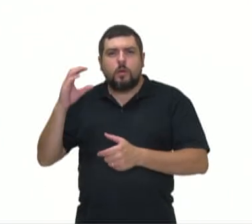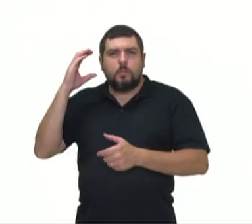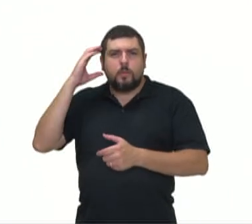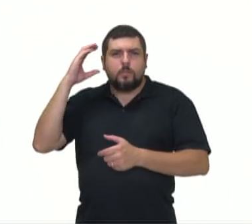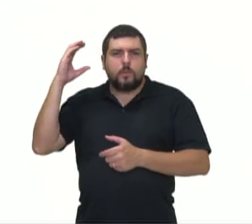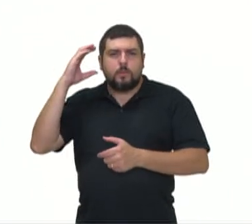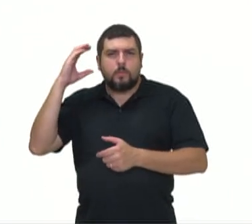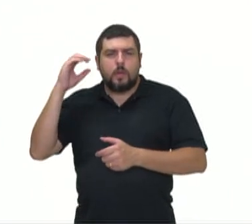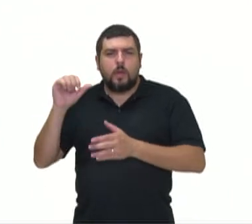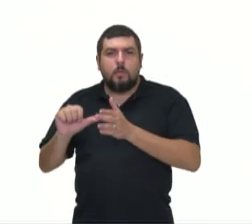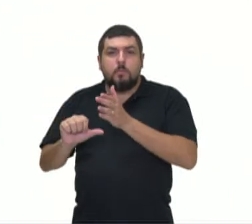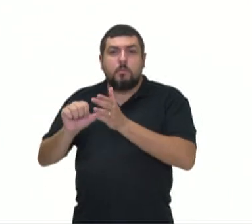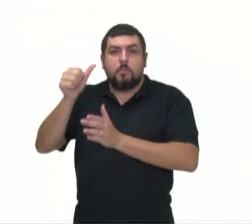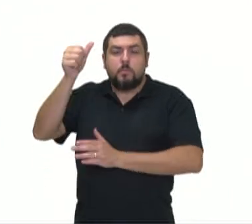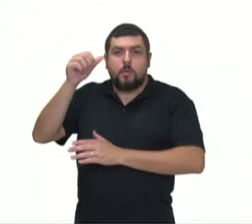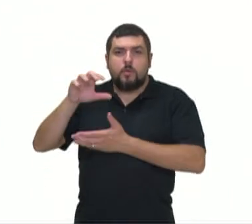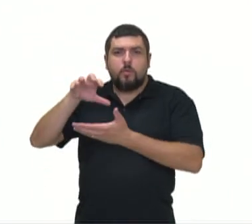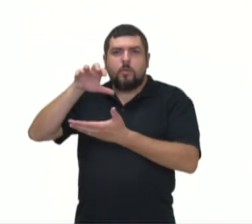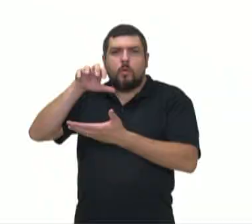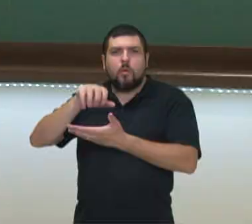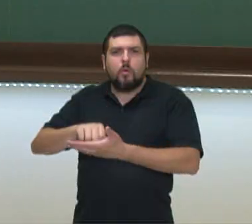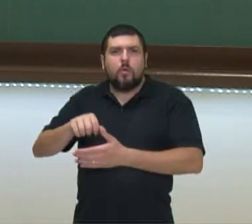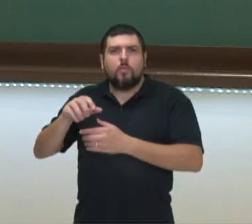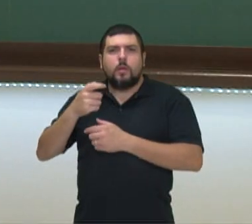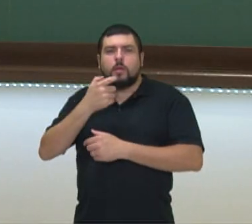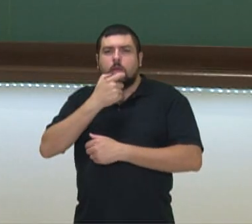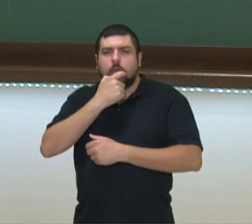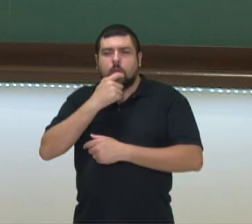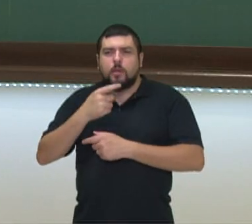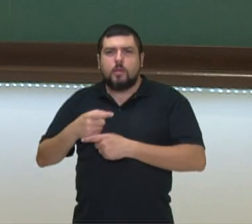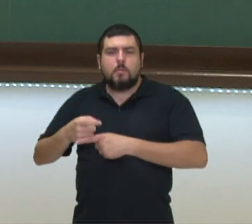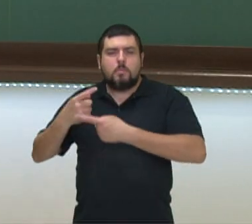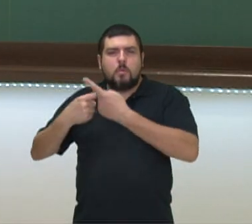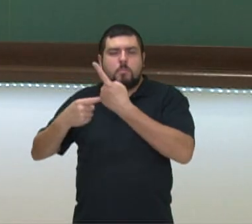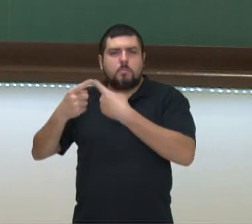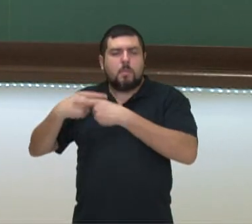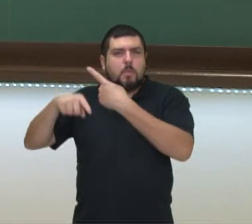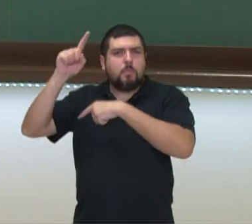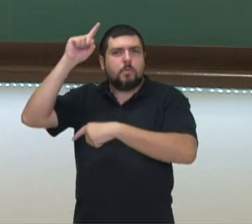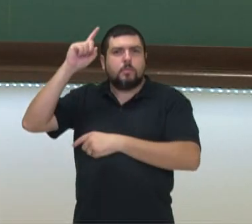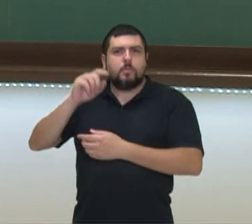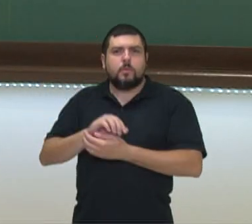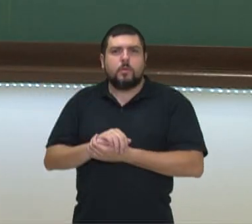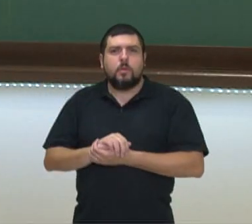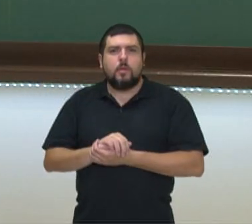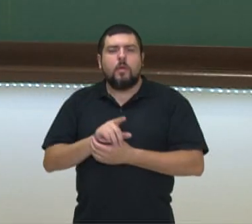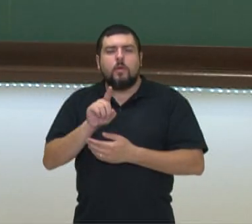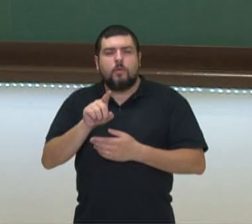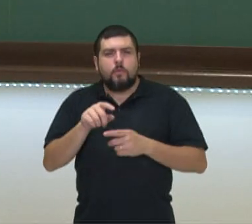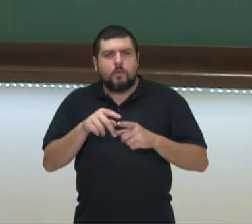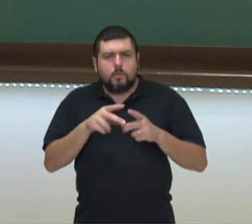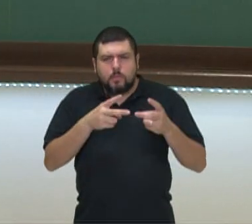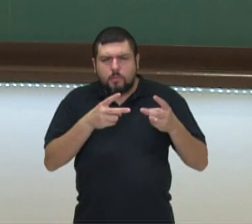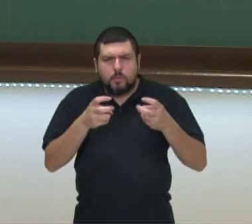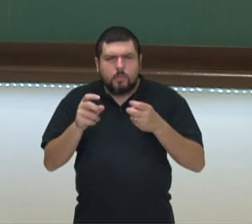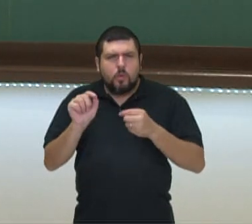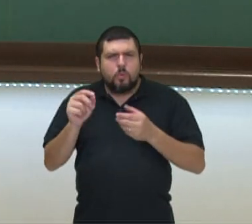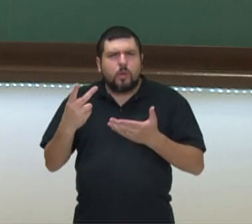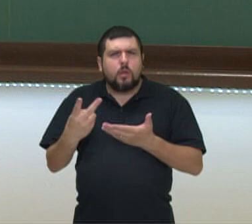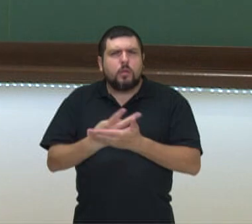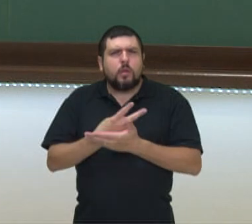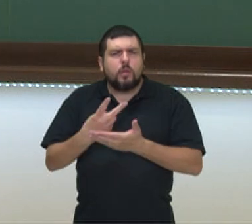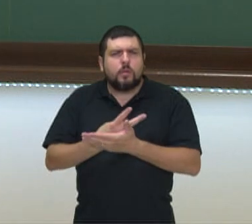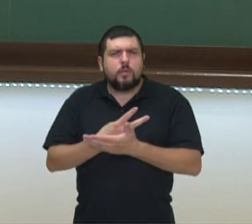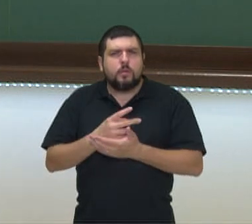primeira colônia inglesa na América que prosperou. Então você vai identificar esses erros e vai reescrevê-la de forma corretamente. Vamos ver como ela